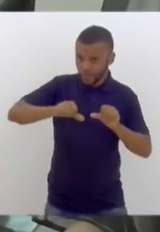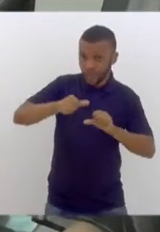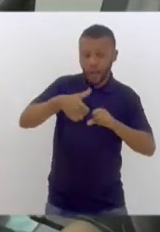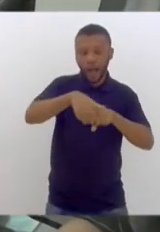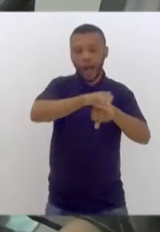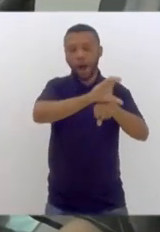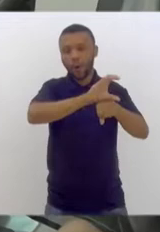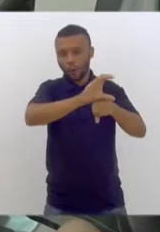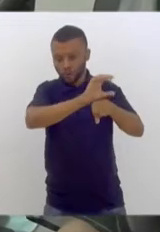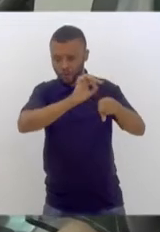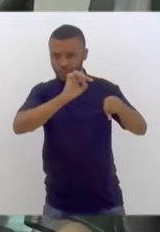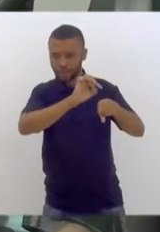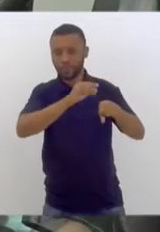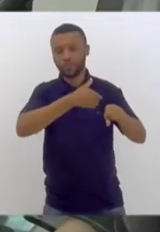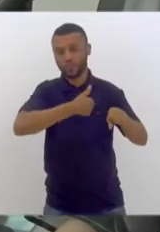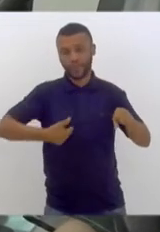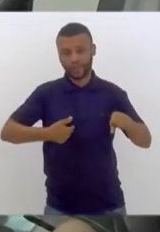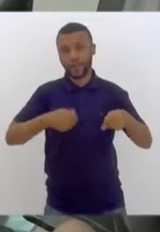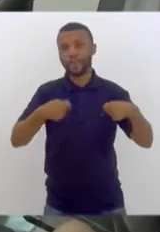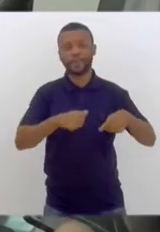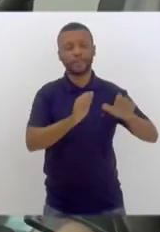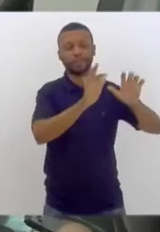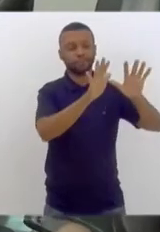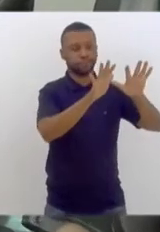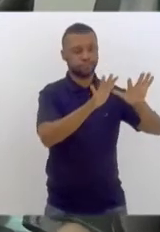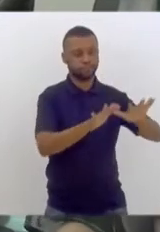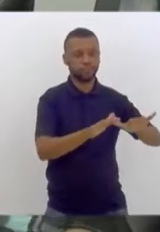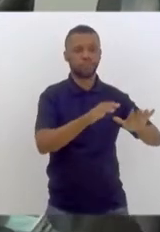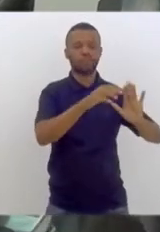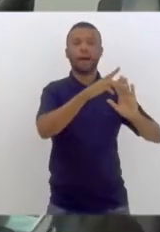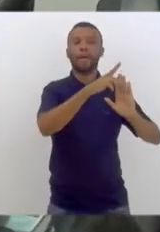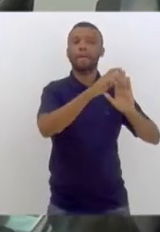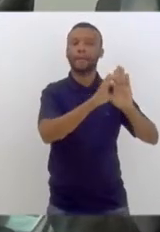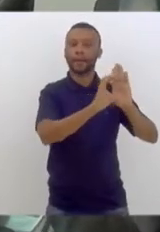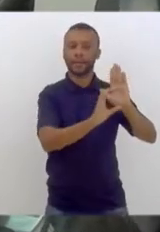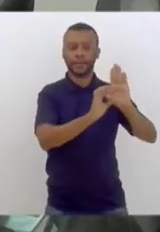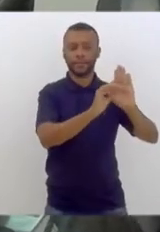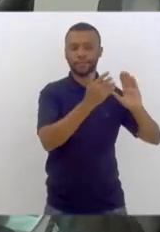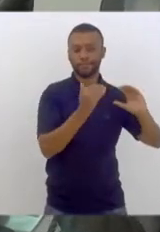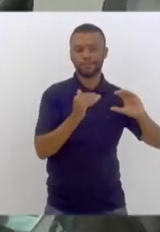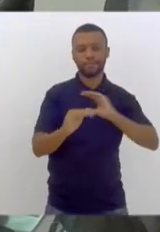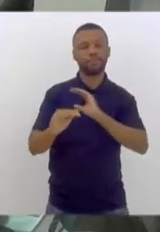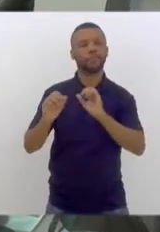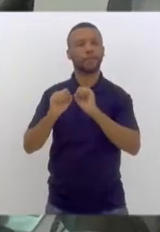uma PEC para casa. Assim posto, na própria